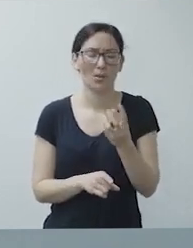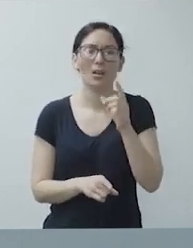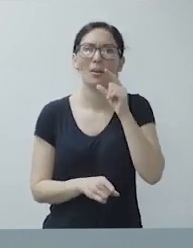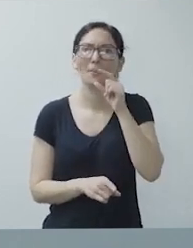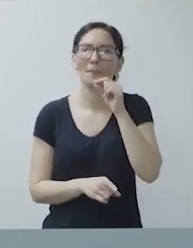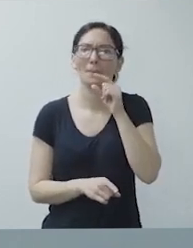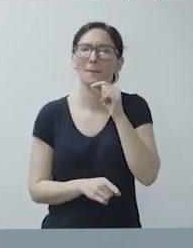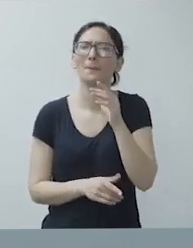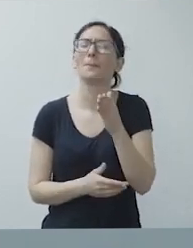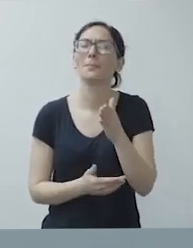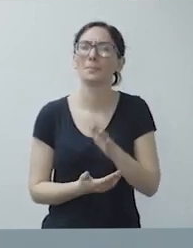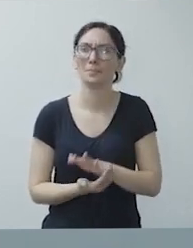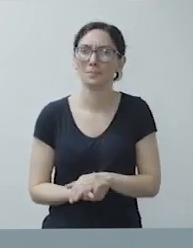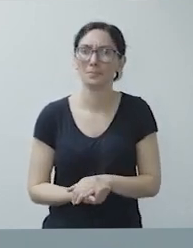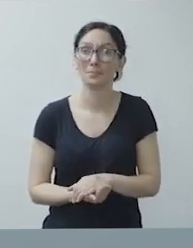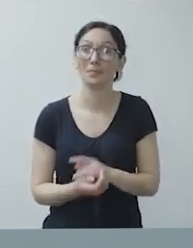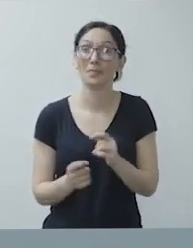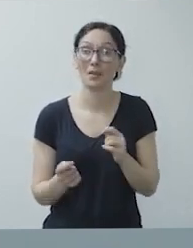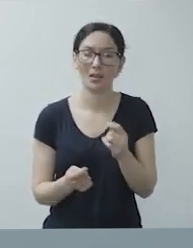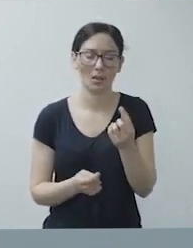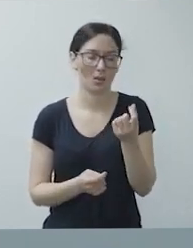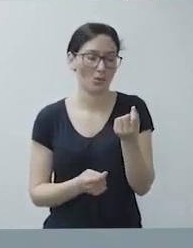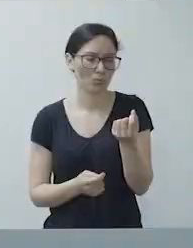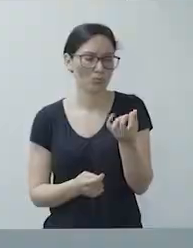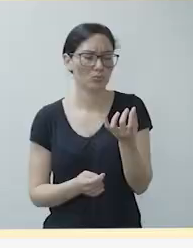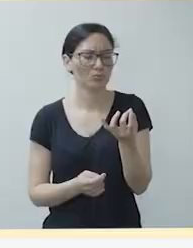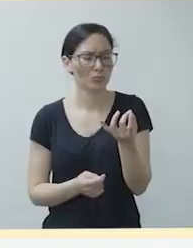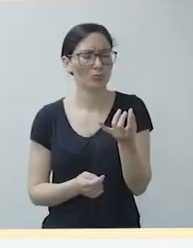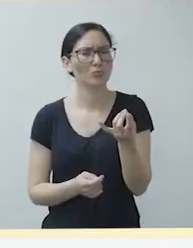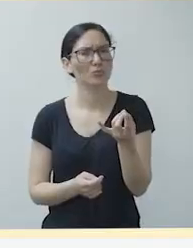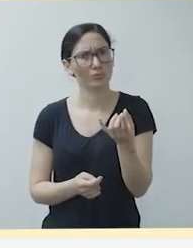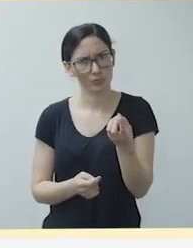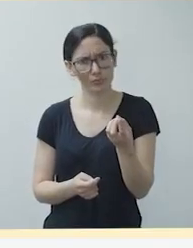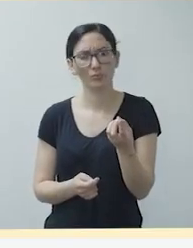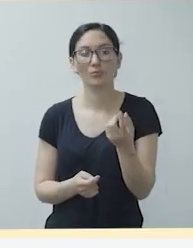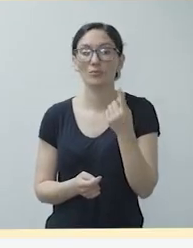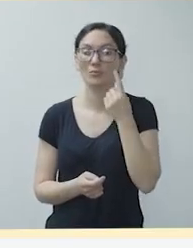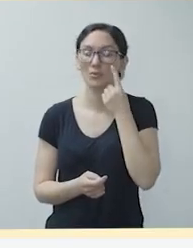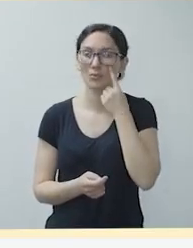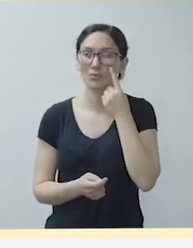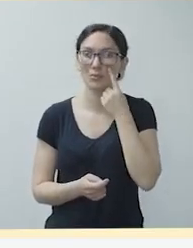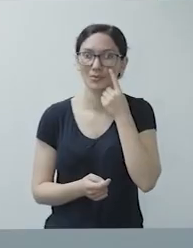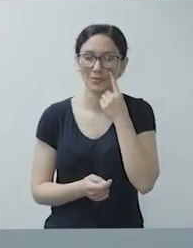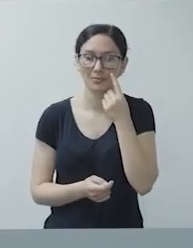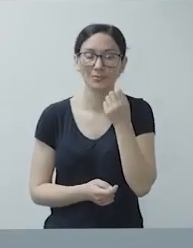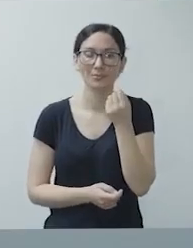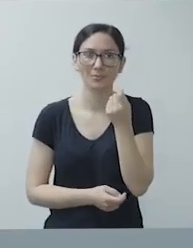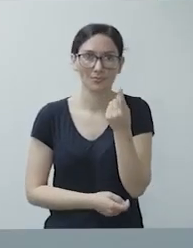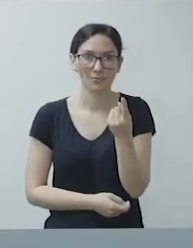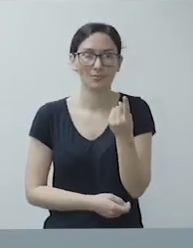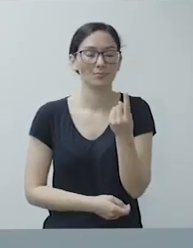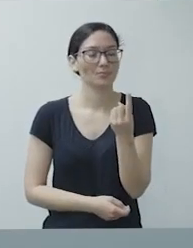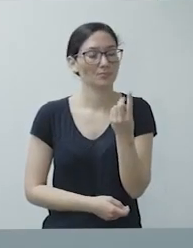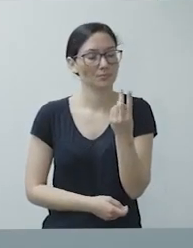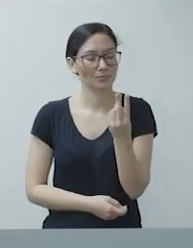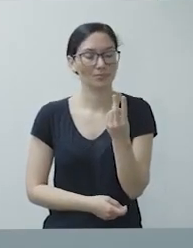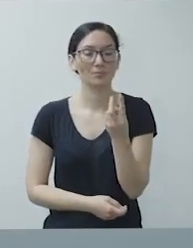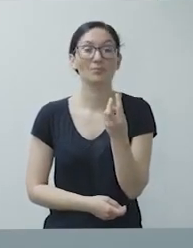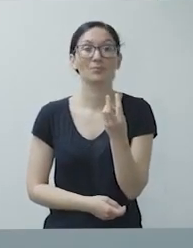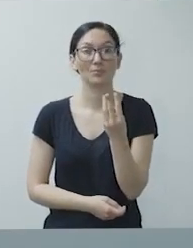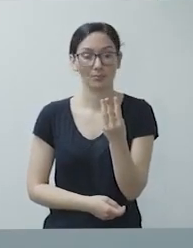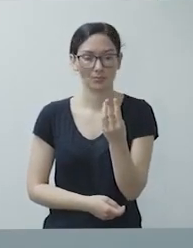passarinhos? Então, nós podemos contar quantos passarinhos juntos aqui. Um, dois,